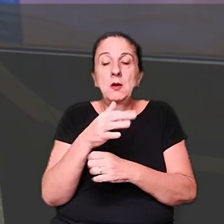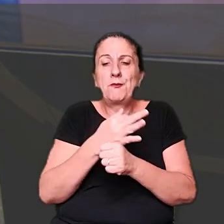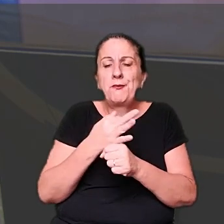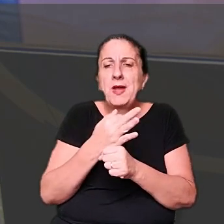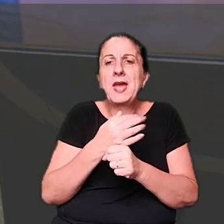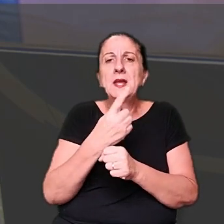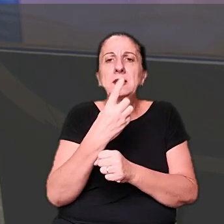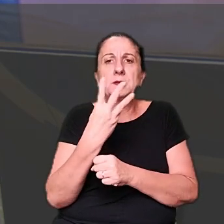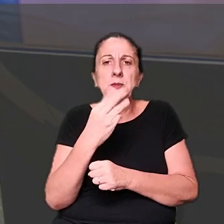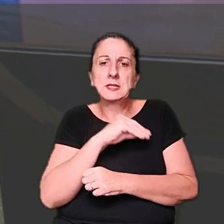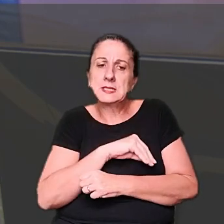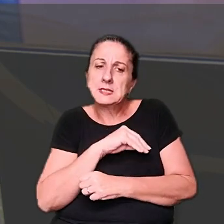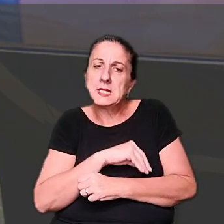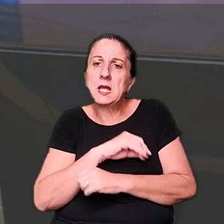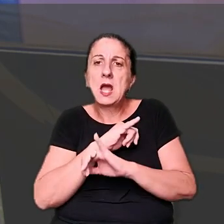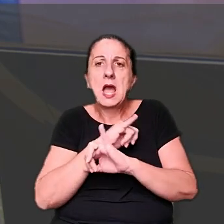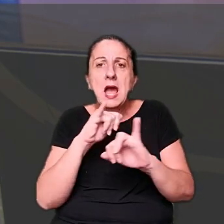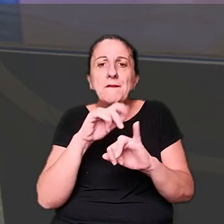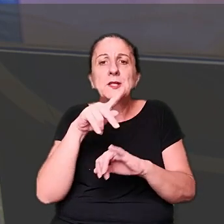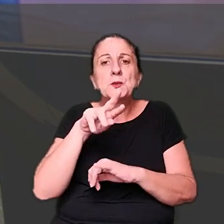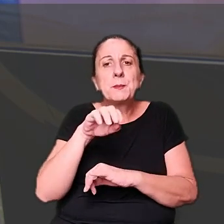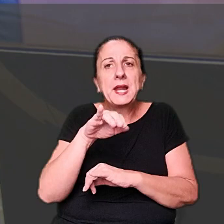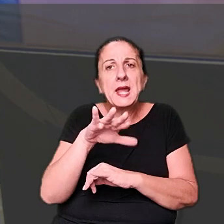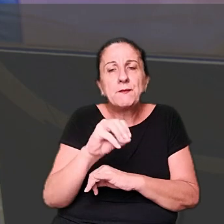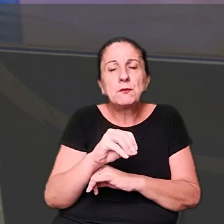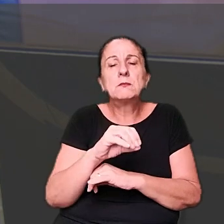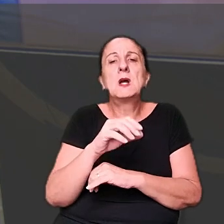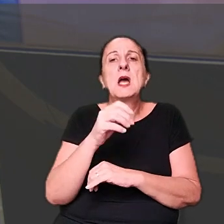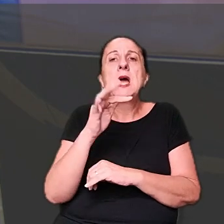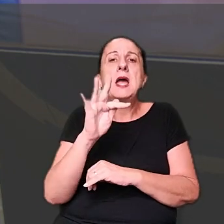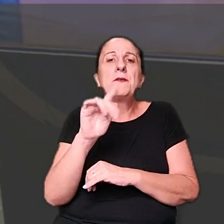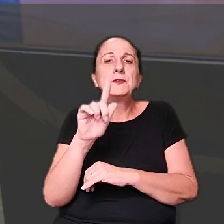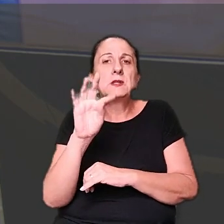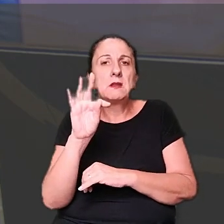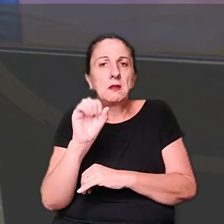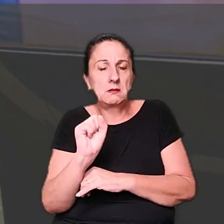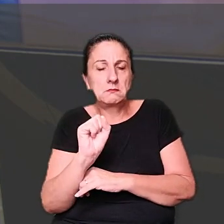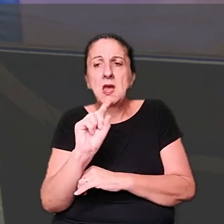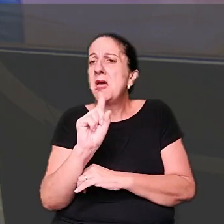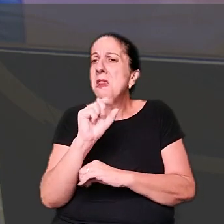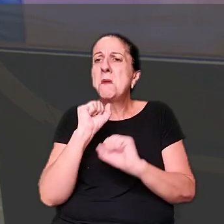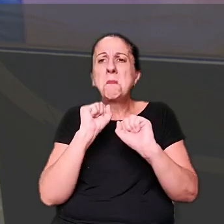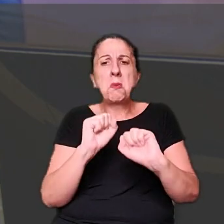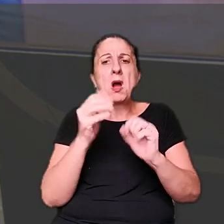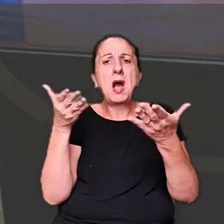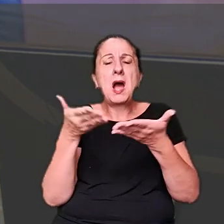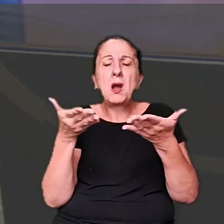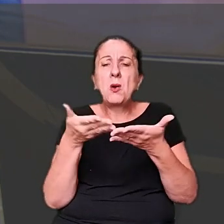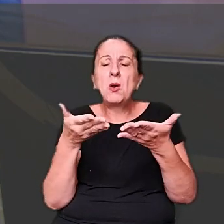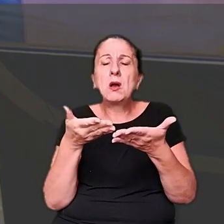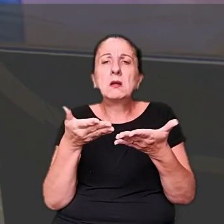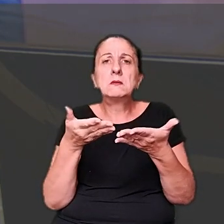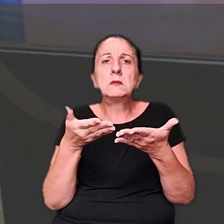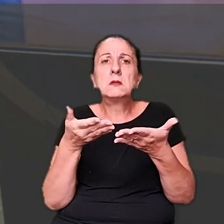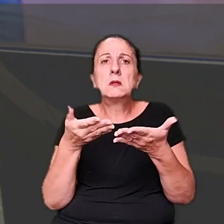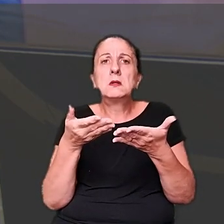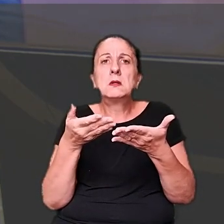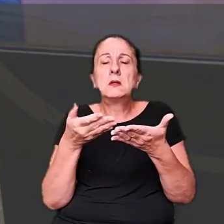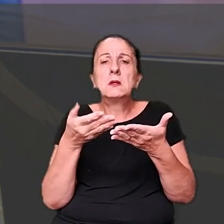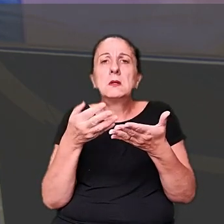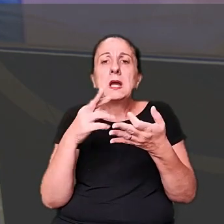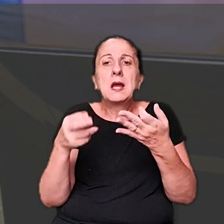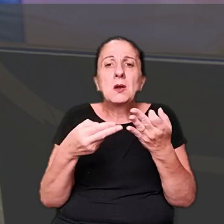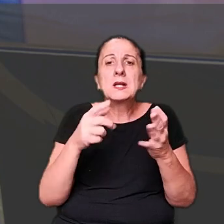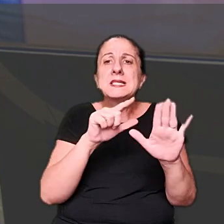das férias, 13º, aviso prévio e FGTS, e não poderiam agora, repercutindo no